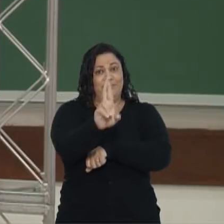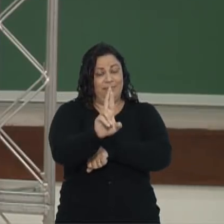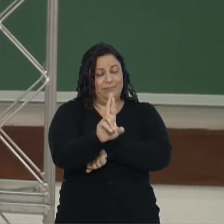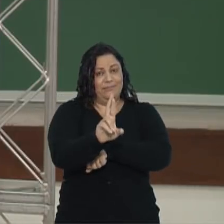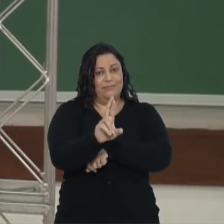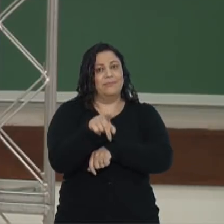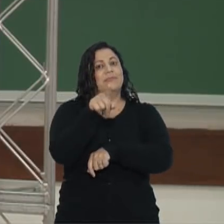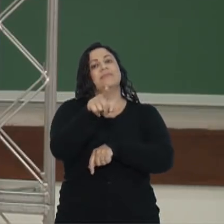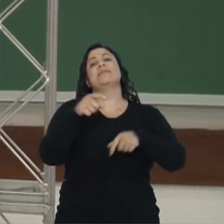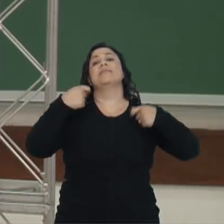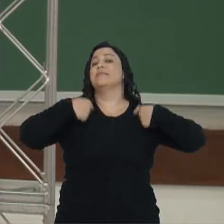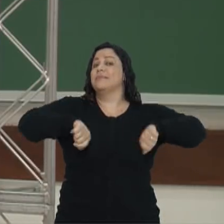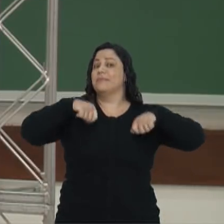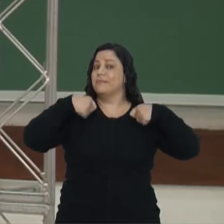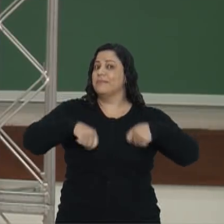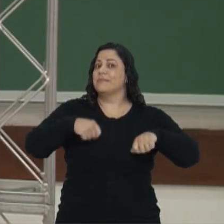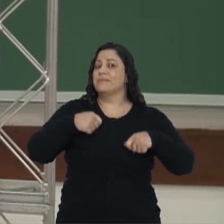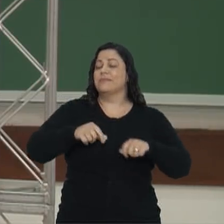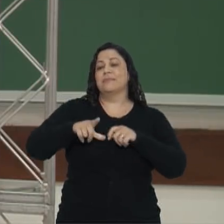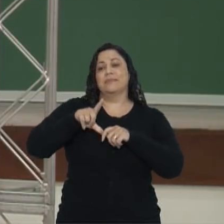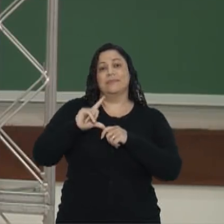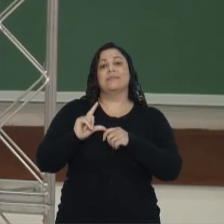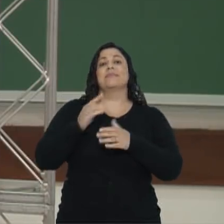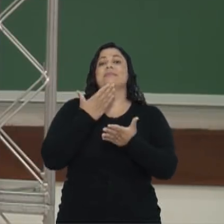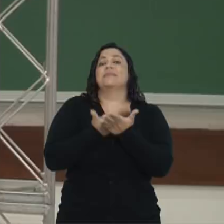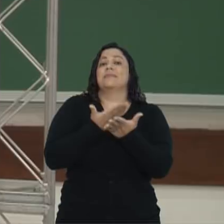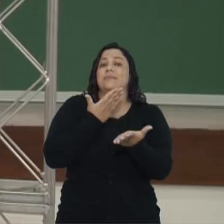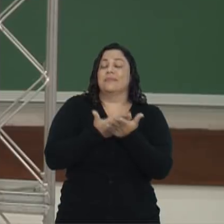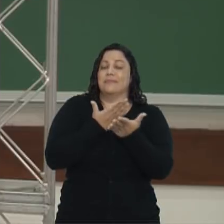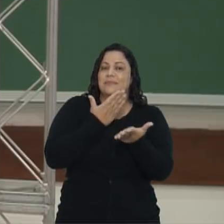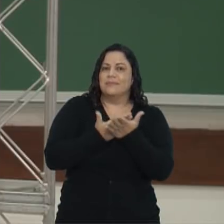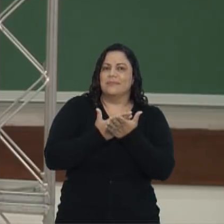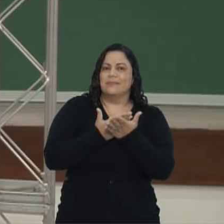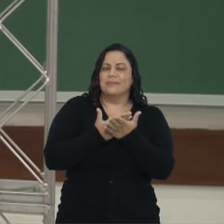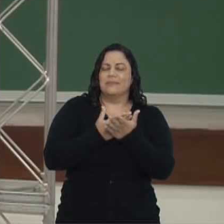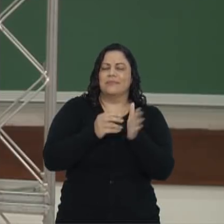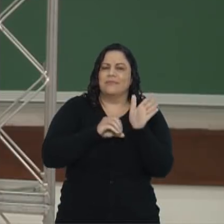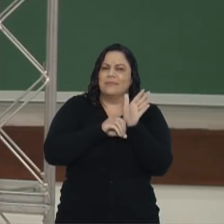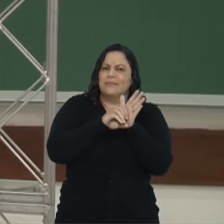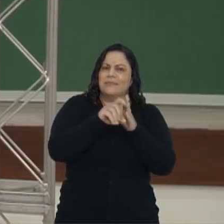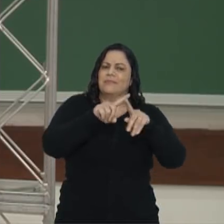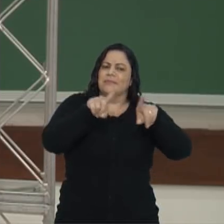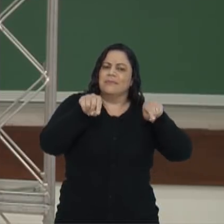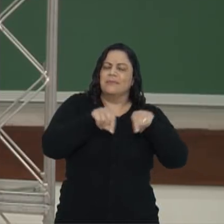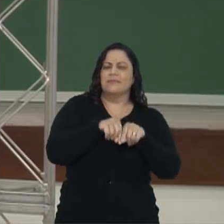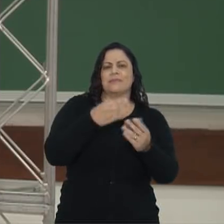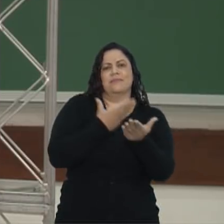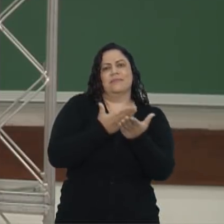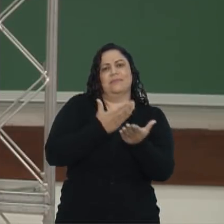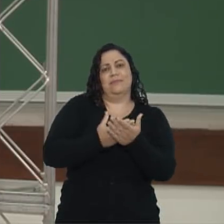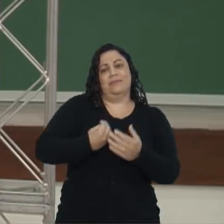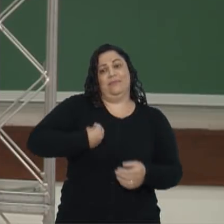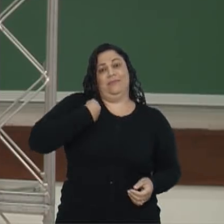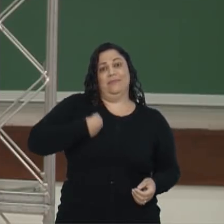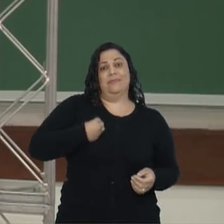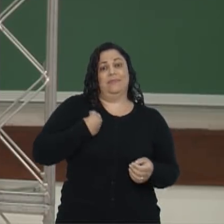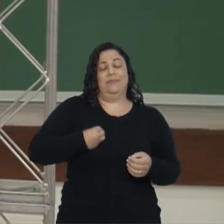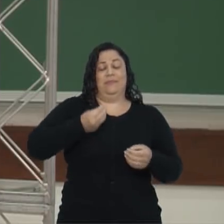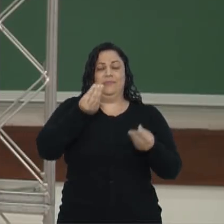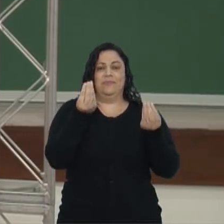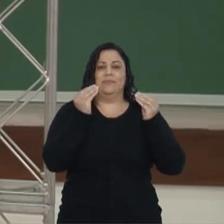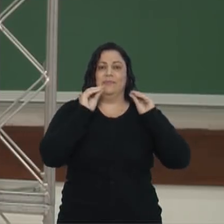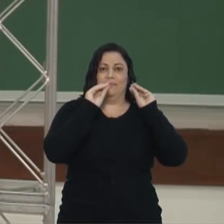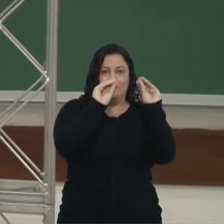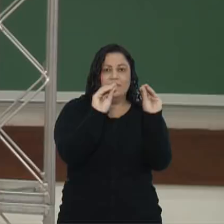você precisa, né, antes da aula, fazer o quê? Registrar sua presença, não é isso? Segunda coisa que você deve fazer, se